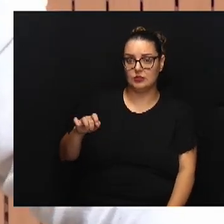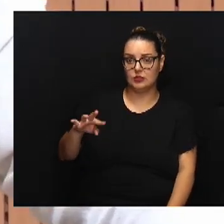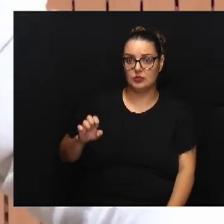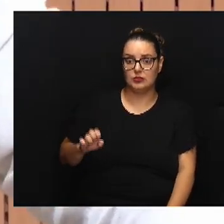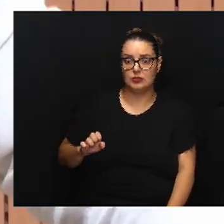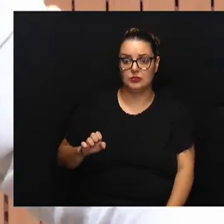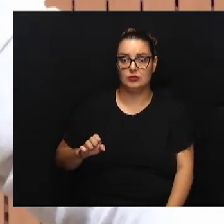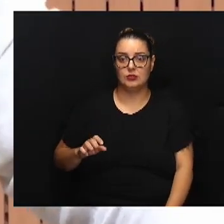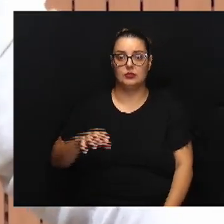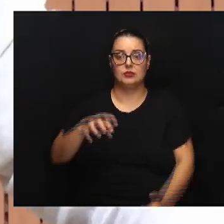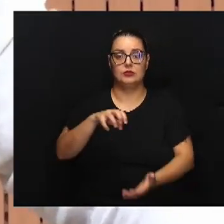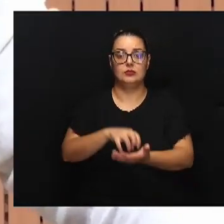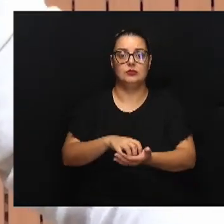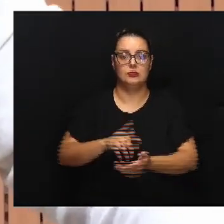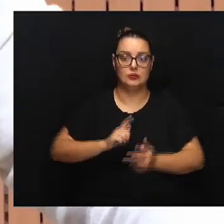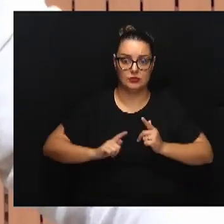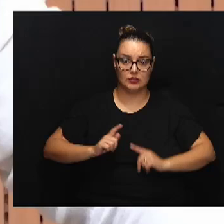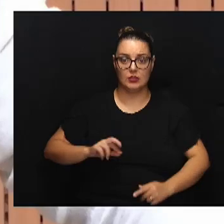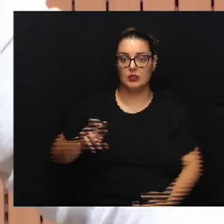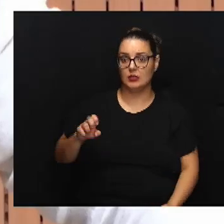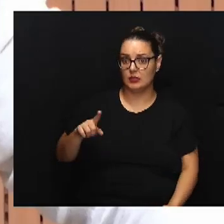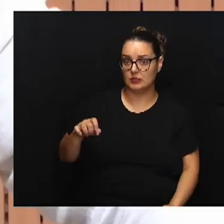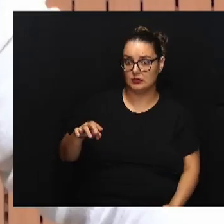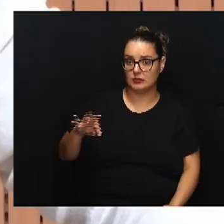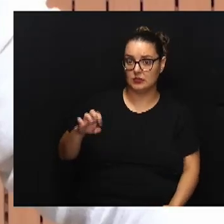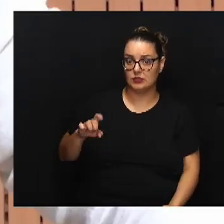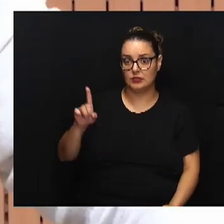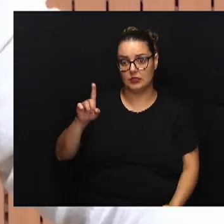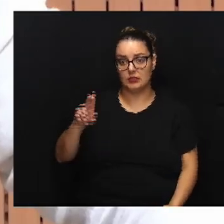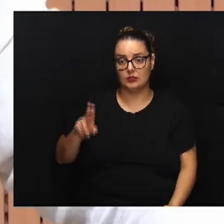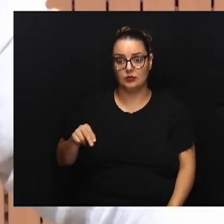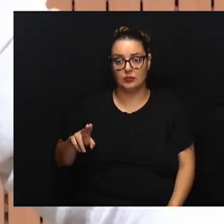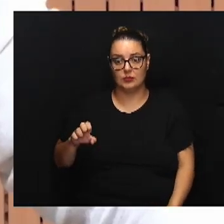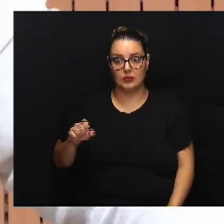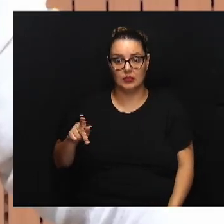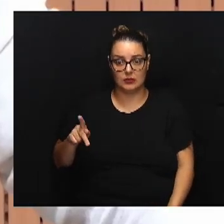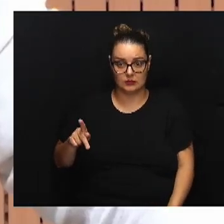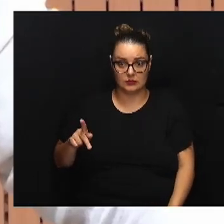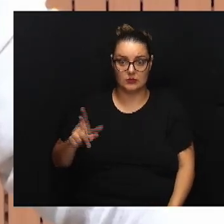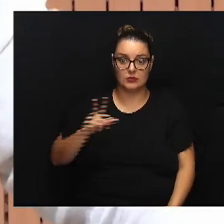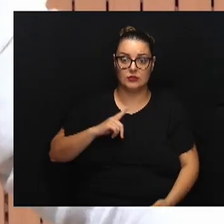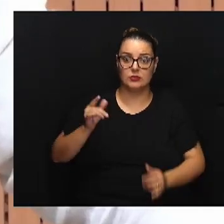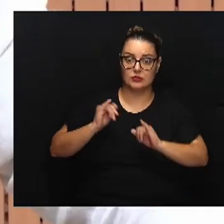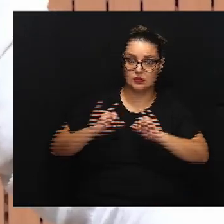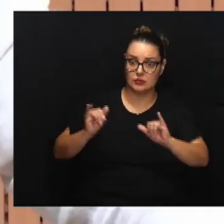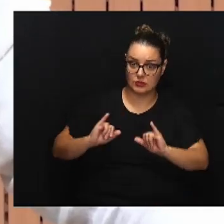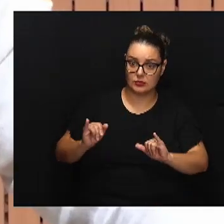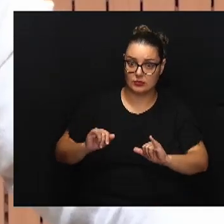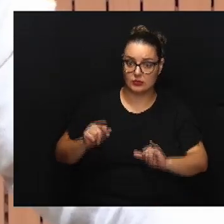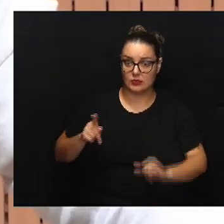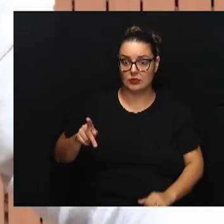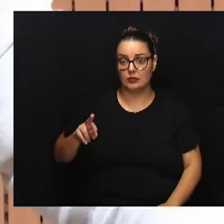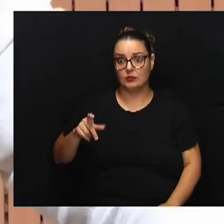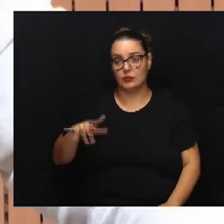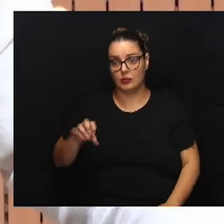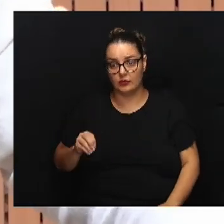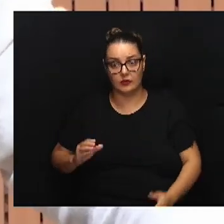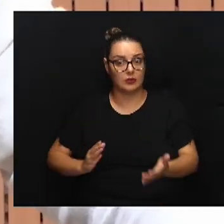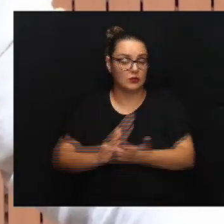Estudantes, Helenira Rezende, da Unesp, e nós tínhamos a campanha que era o provão não prova